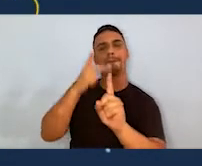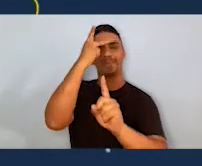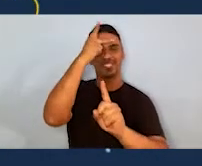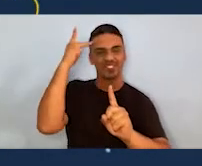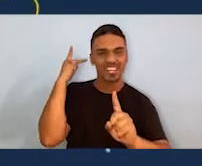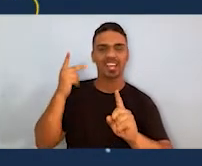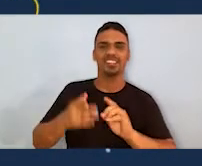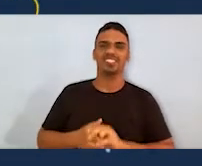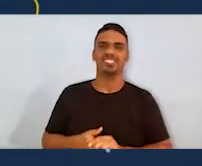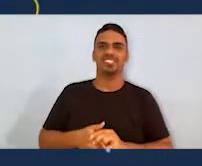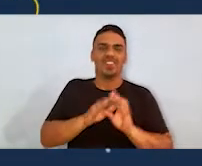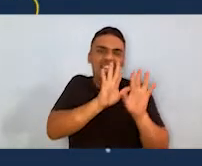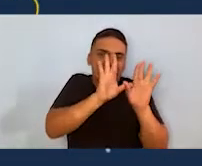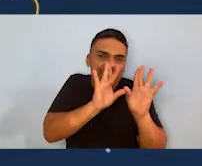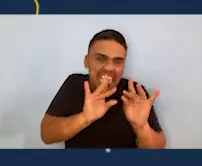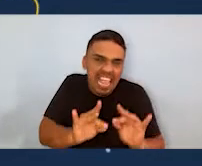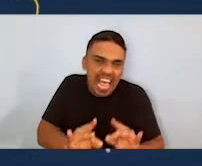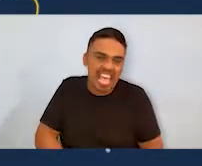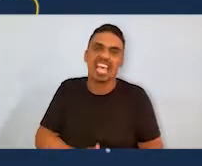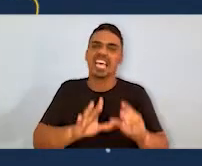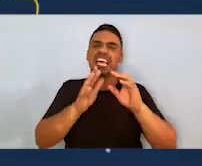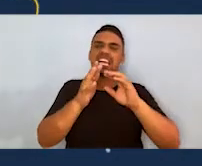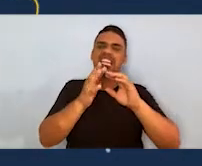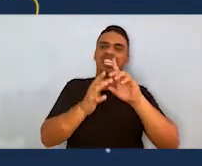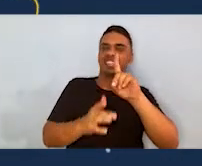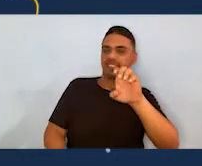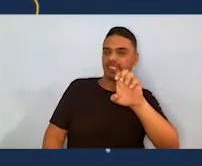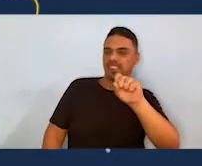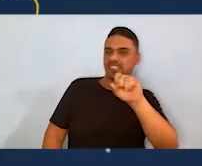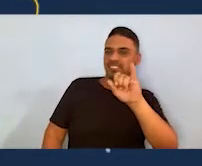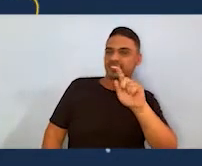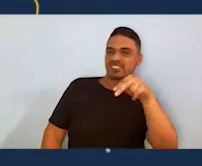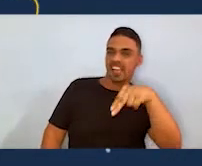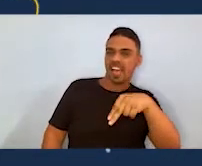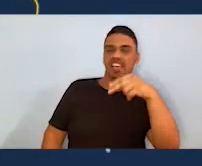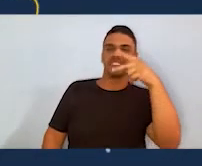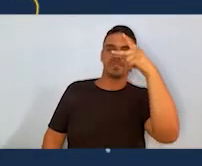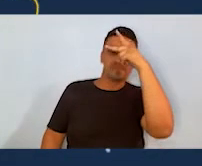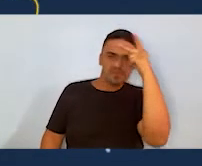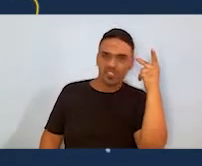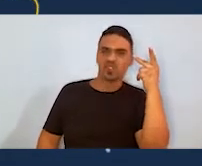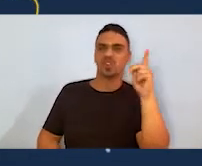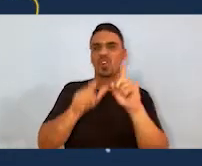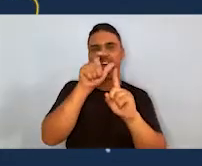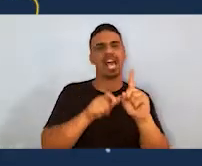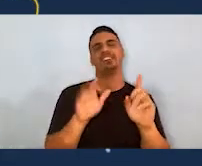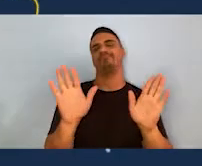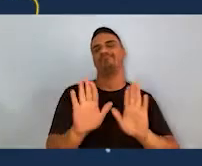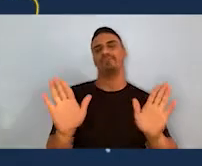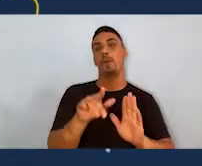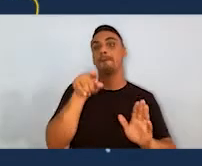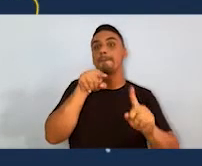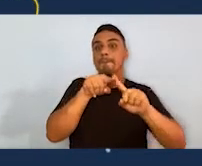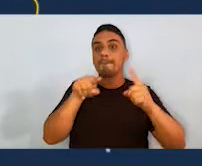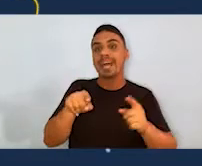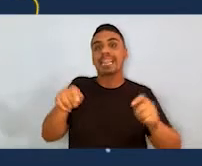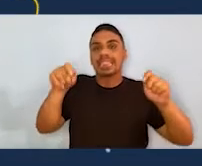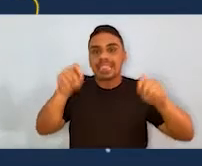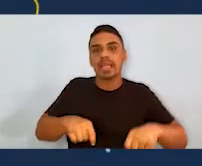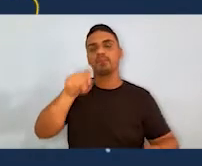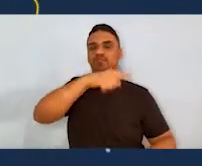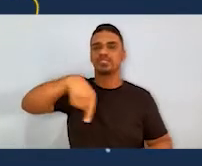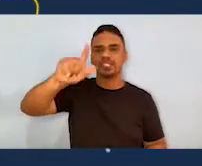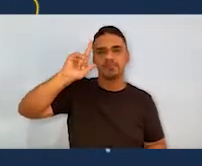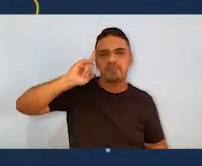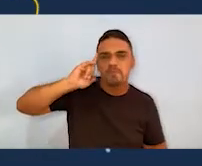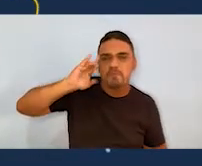personagem. Não vou entrar demais aqui em character design, né, na parte de design de personagem, mas assim, cabe vocês pensarem qual é